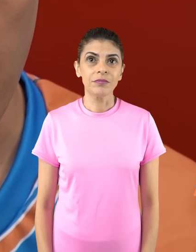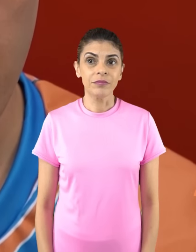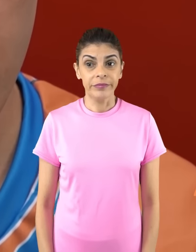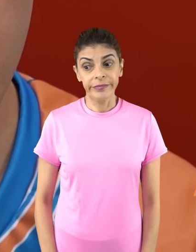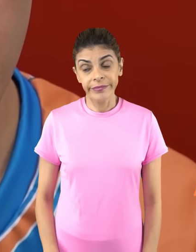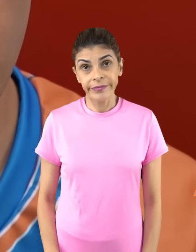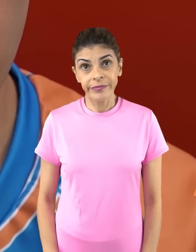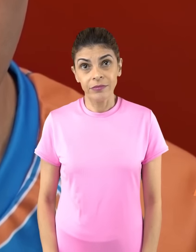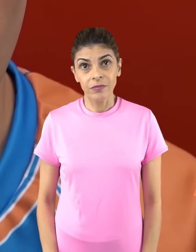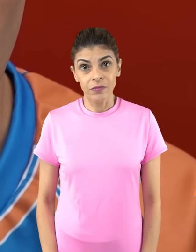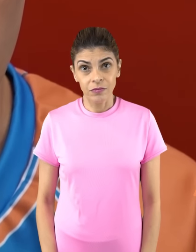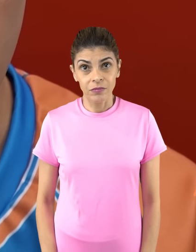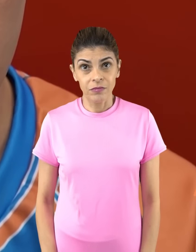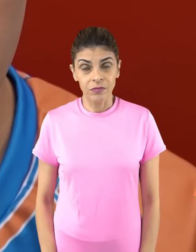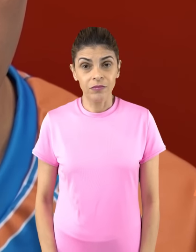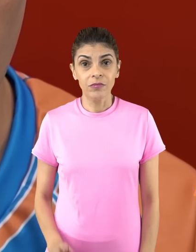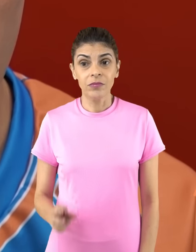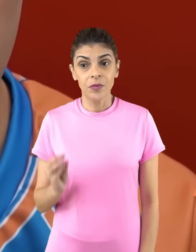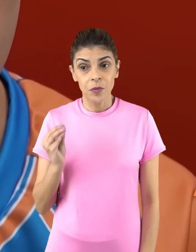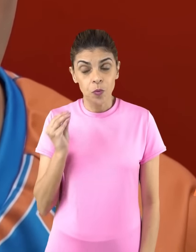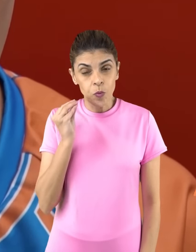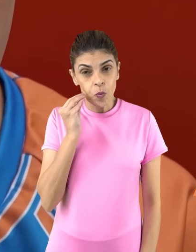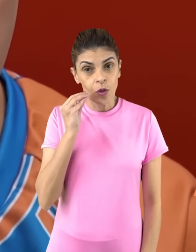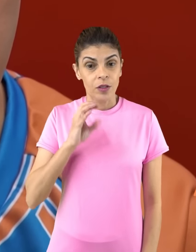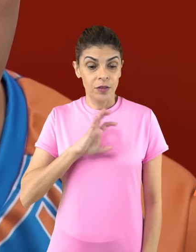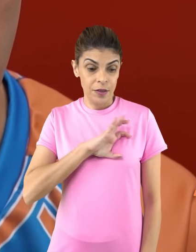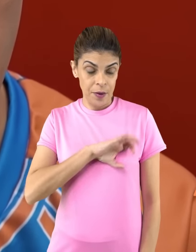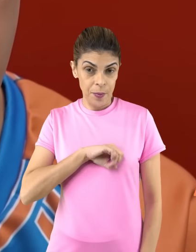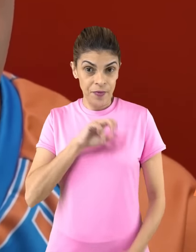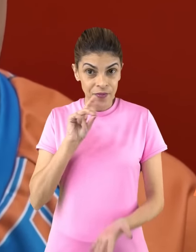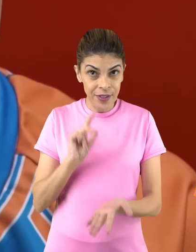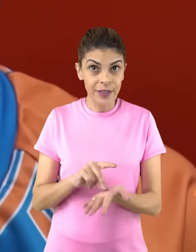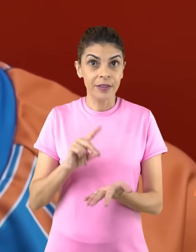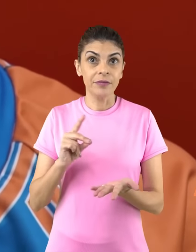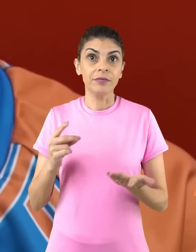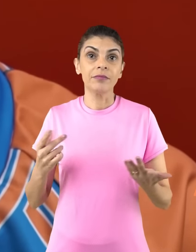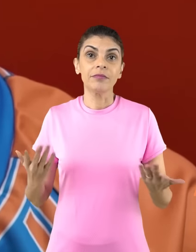Lá vai O beijo de amor do crush verdadeiro